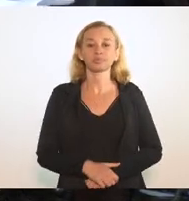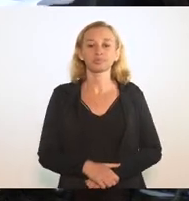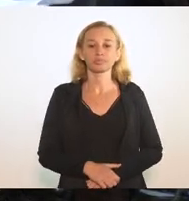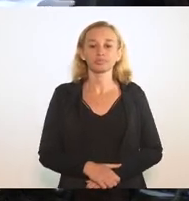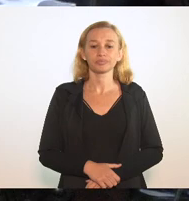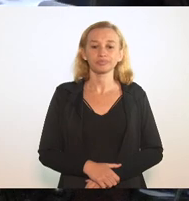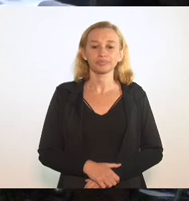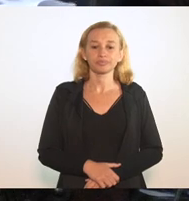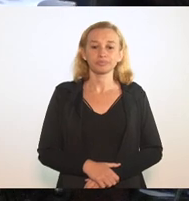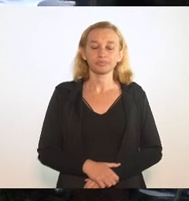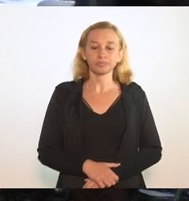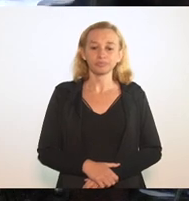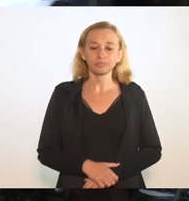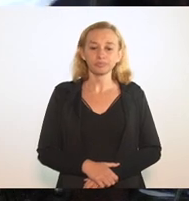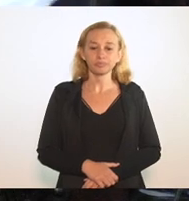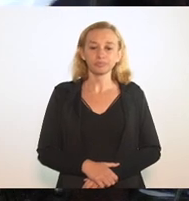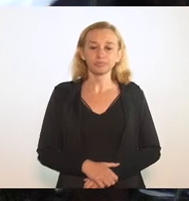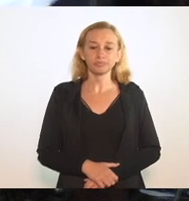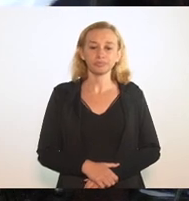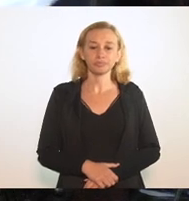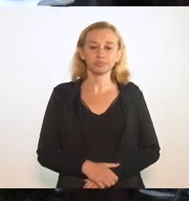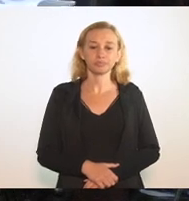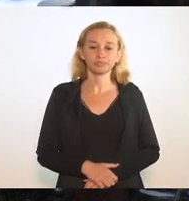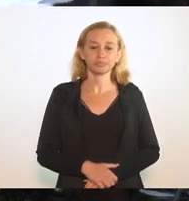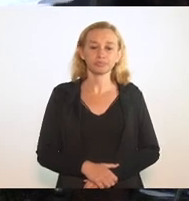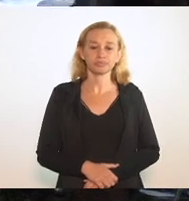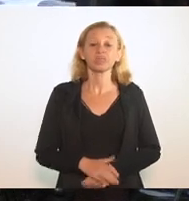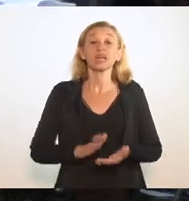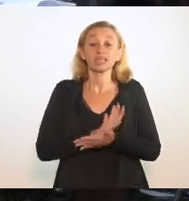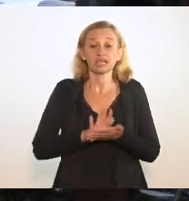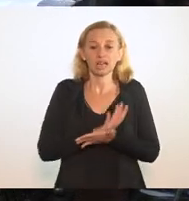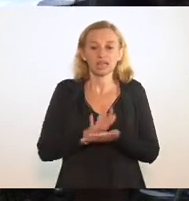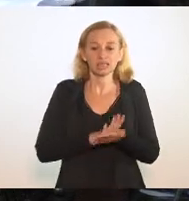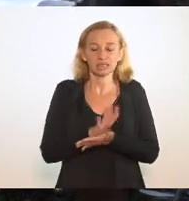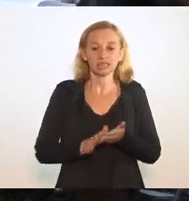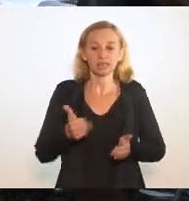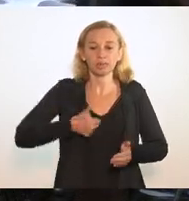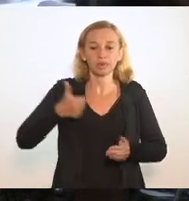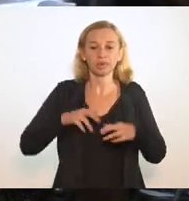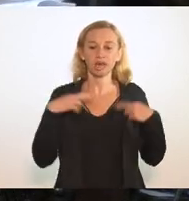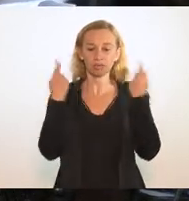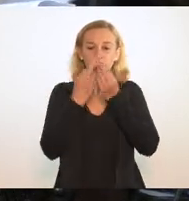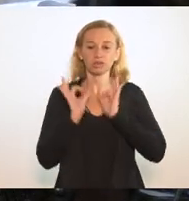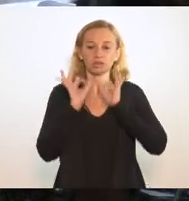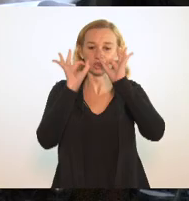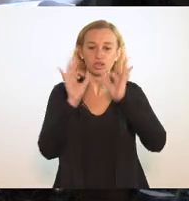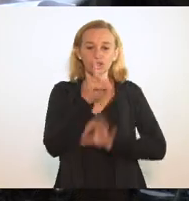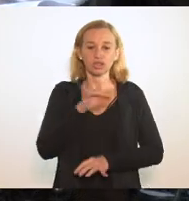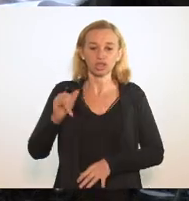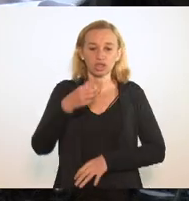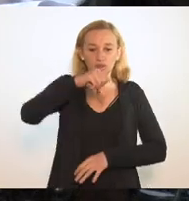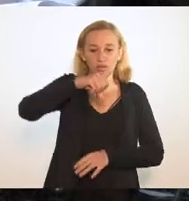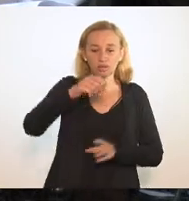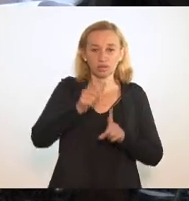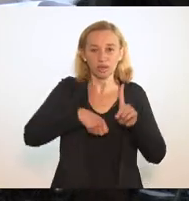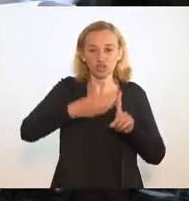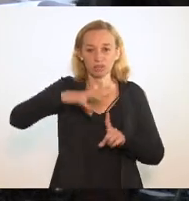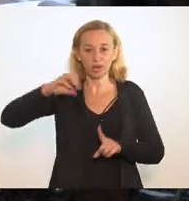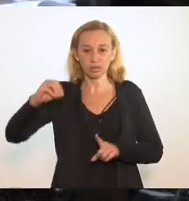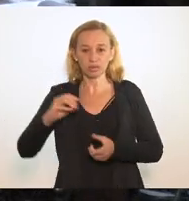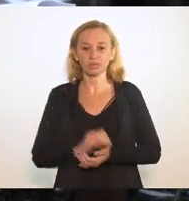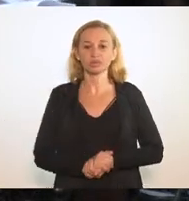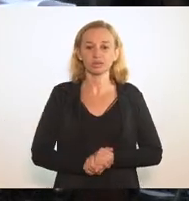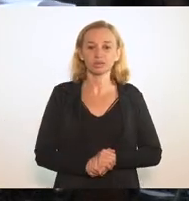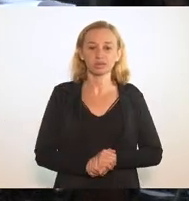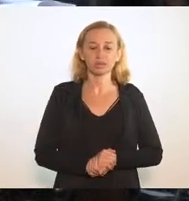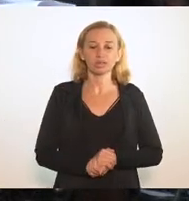Aprovado, vai à promulgação. Nada mais a tratar na primeira sessão extraordinária do dia 9 de março,